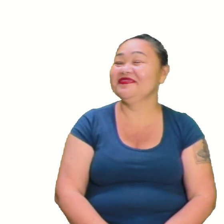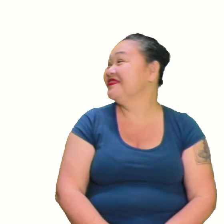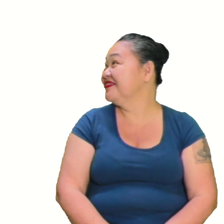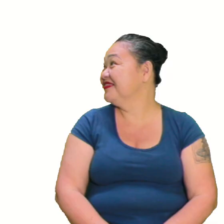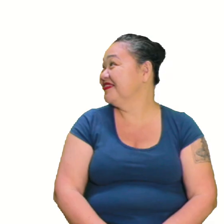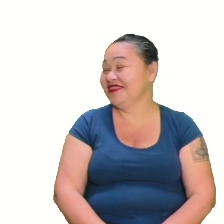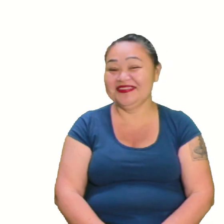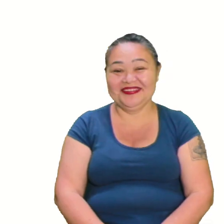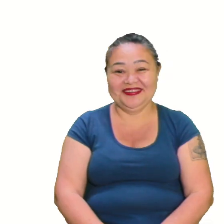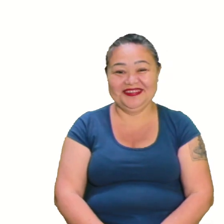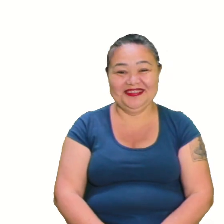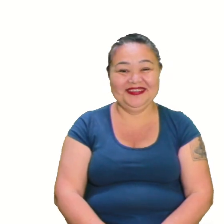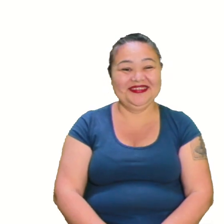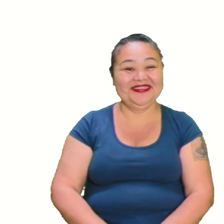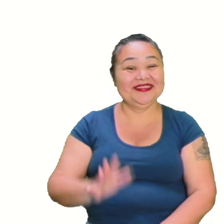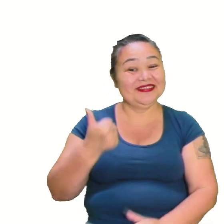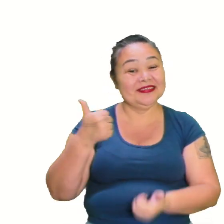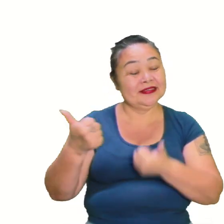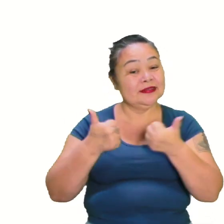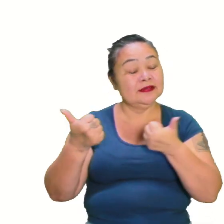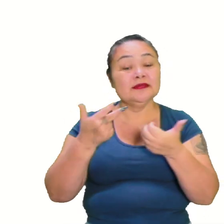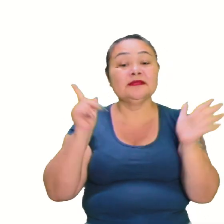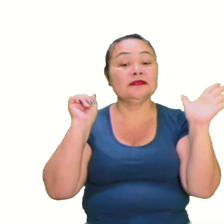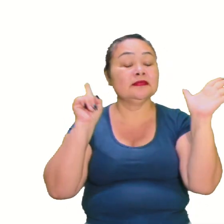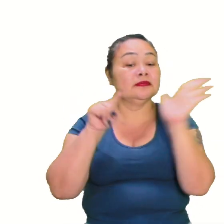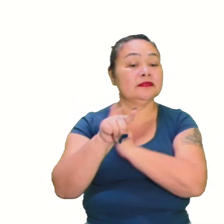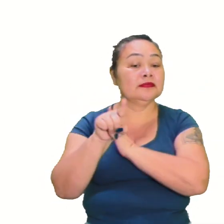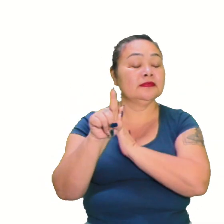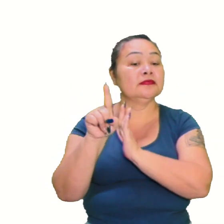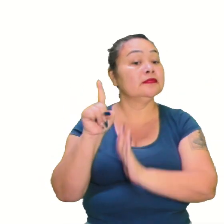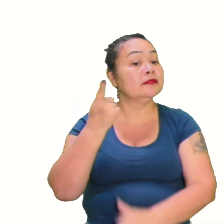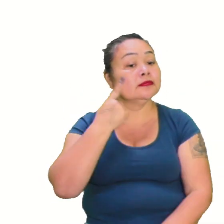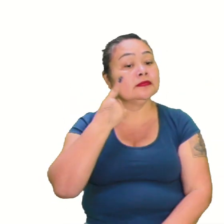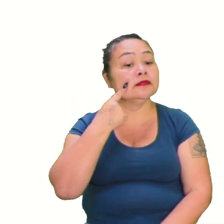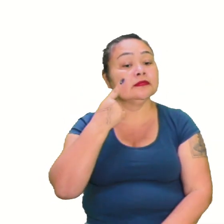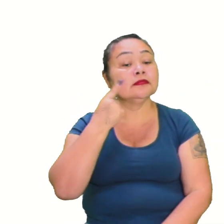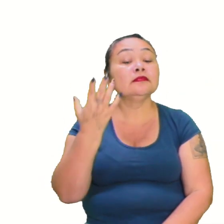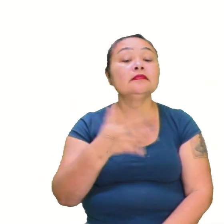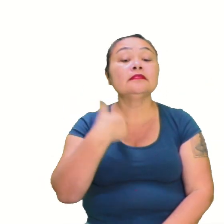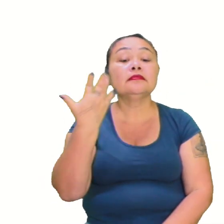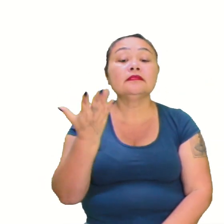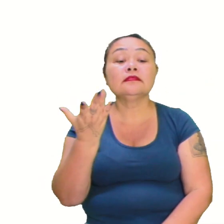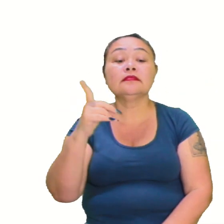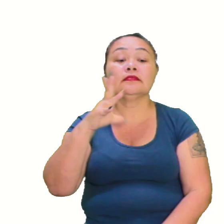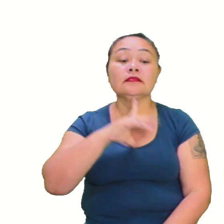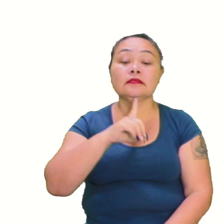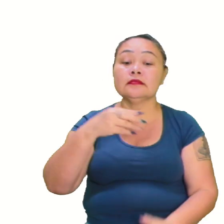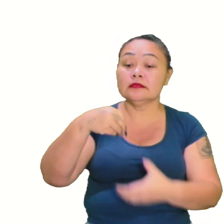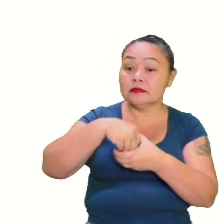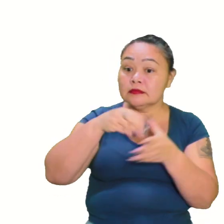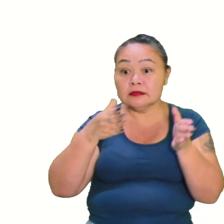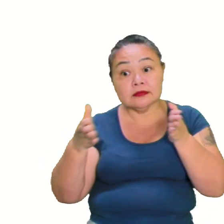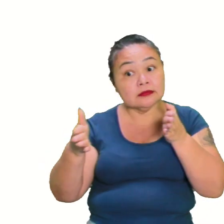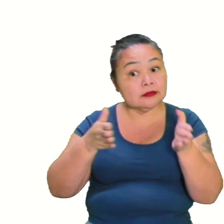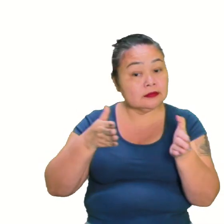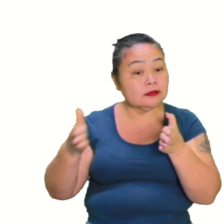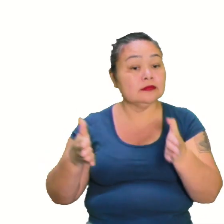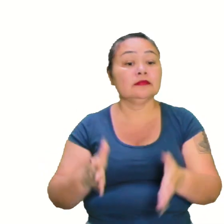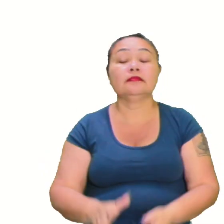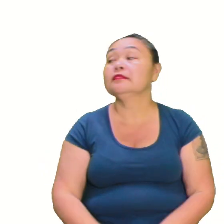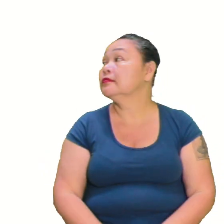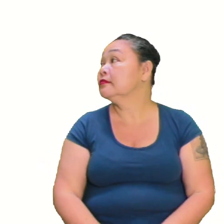Beleza. Vamos ver o que ele está perguntando agora. Olha só aqui, ó. quais números inteiros estão